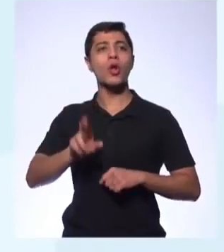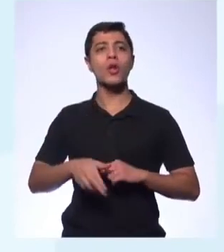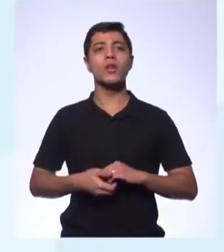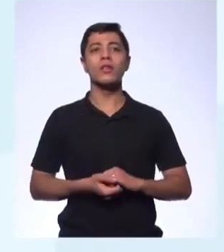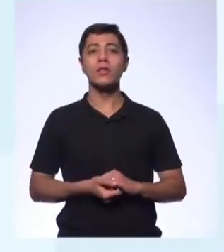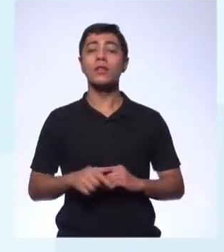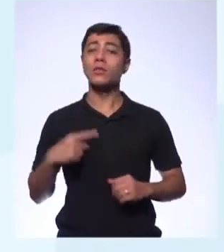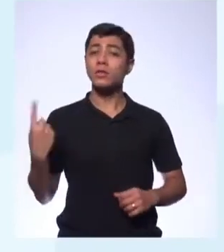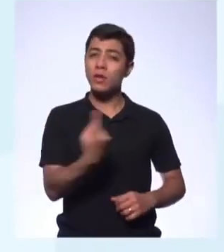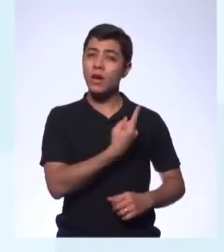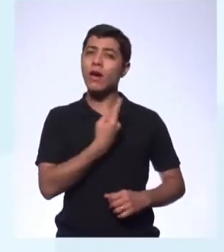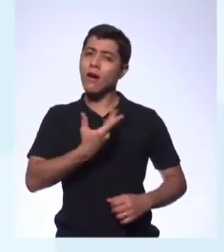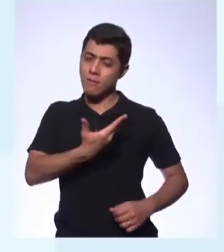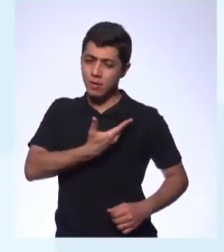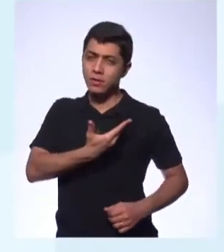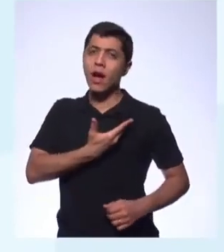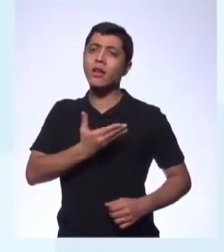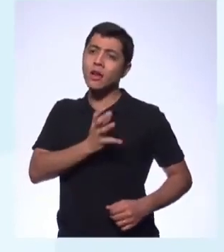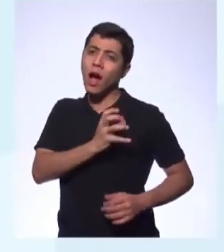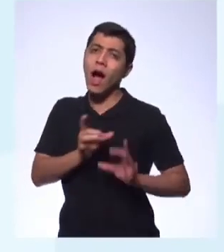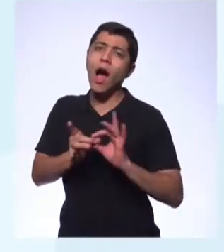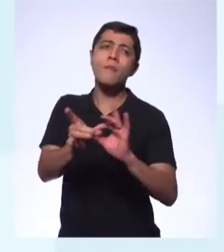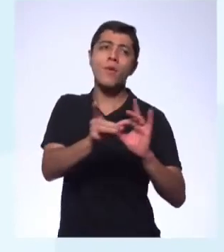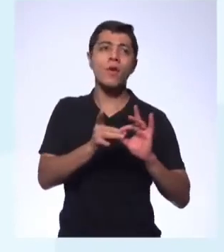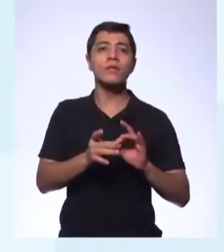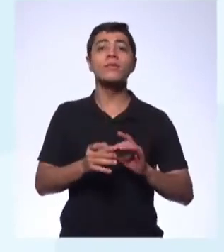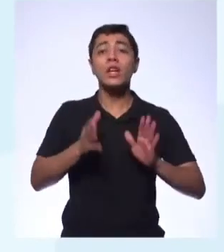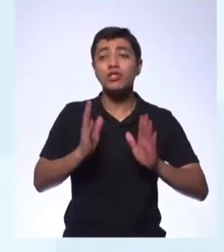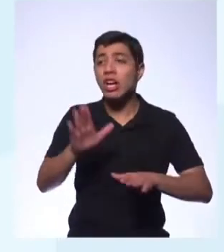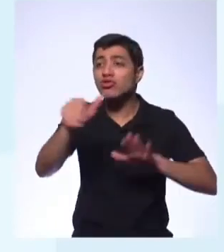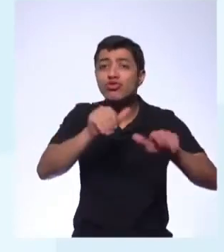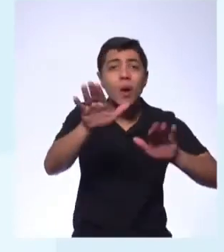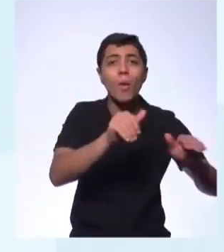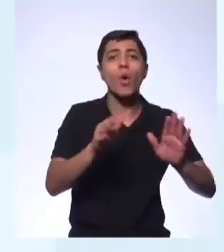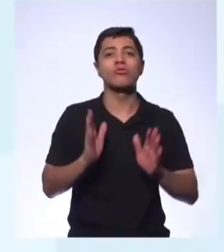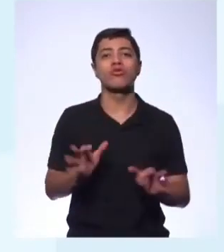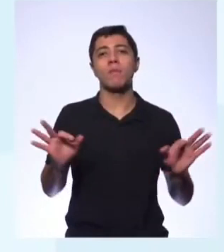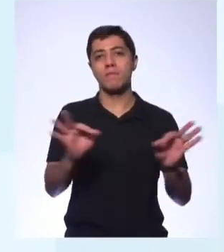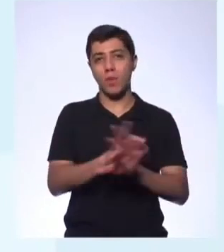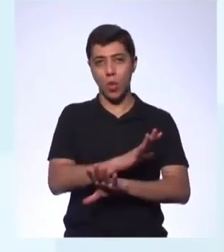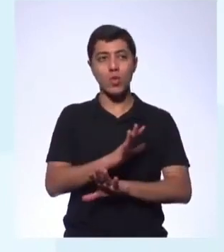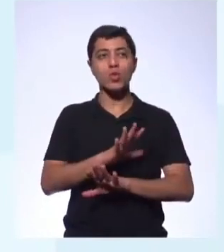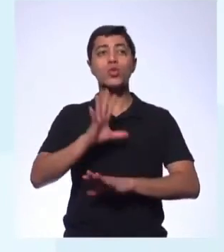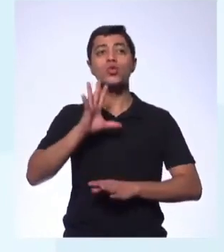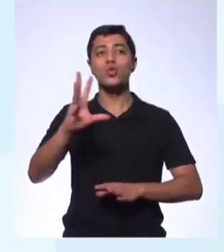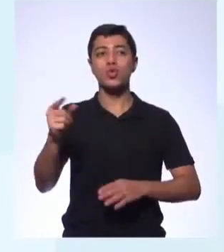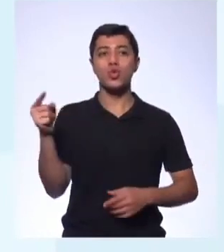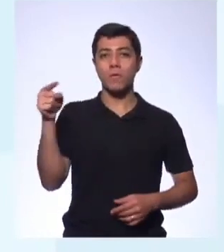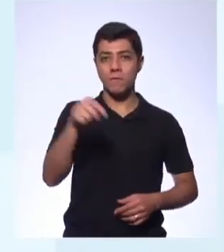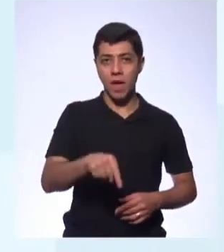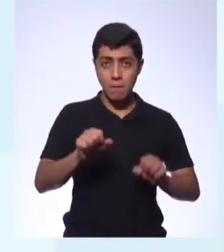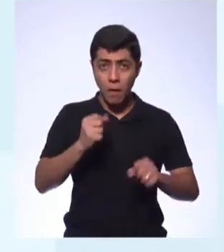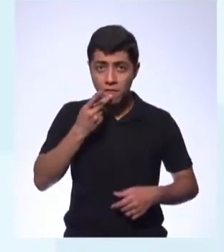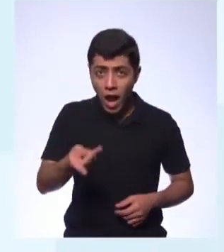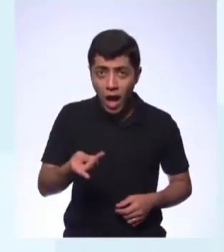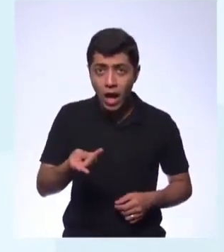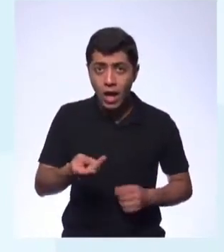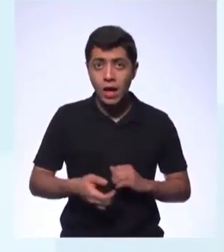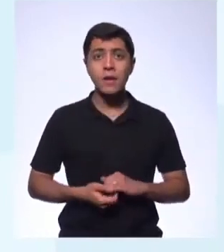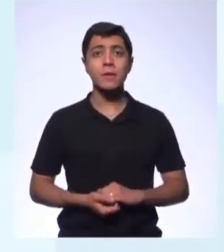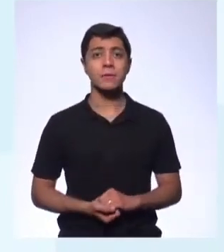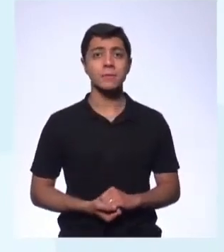amor. Está pronta a chamada. Agora que todos estão presentes, podeis falar?